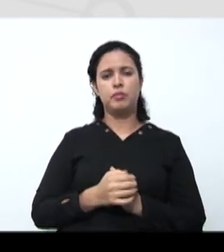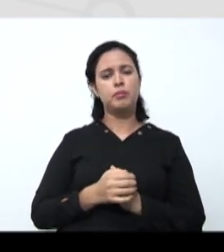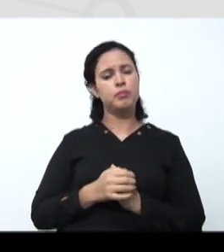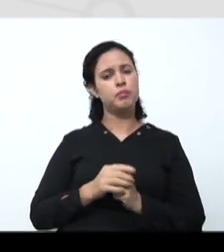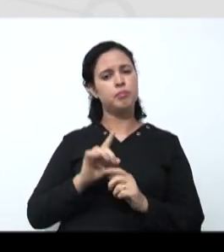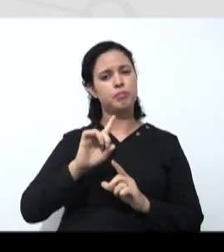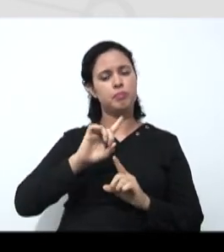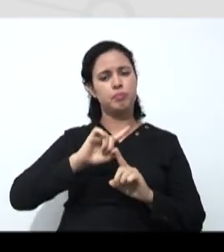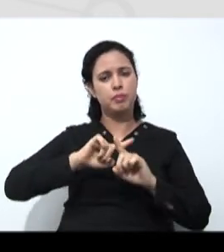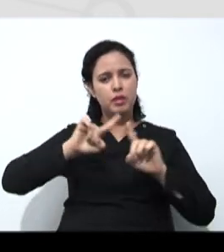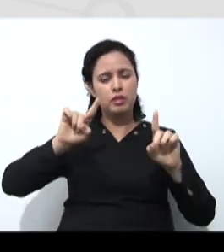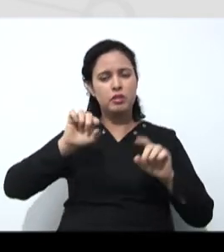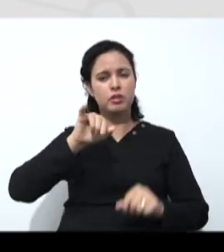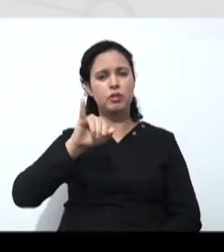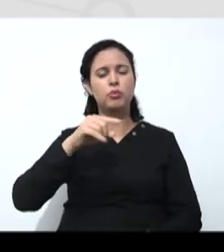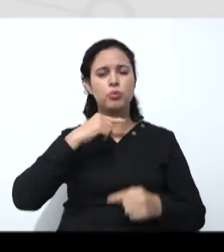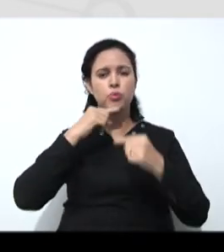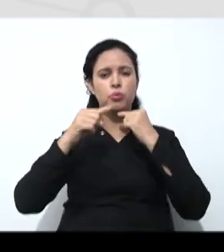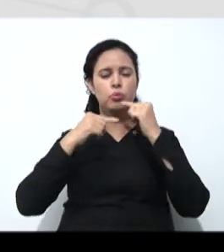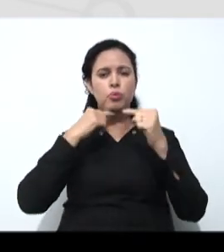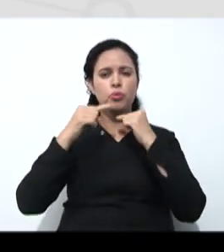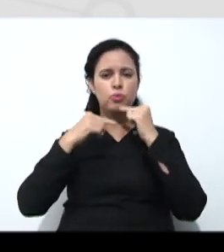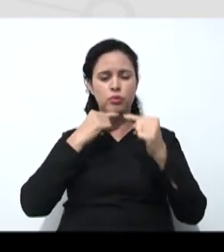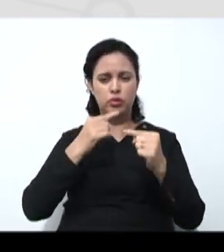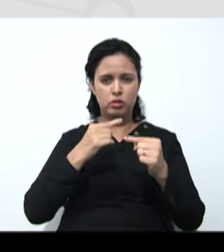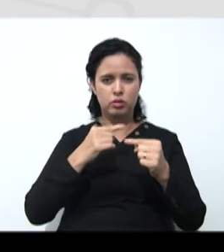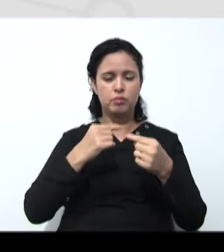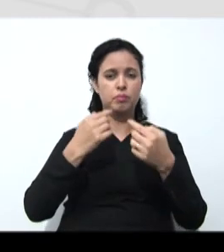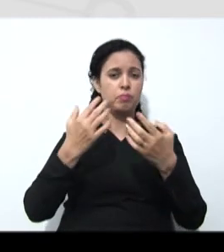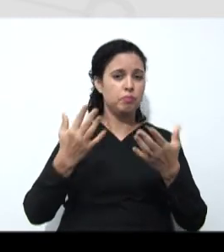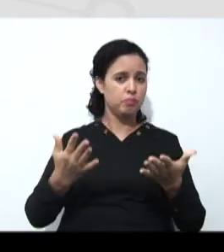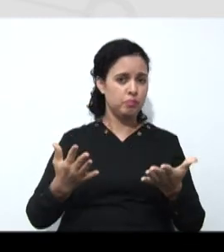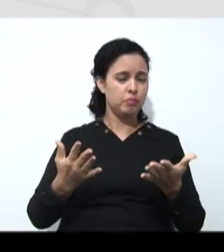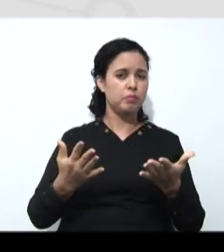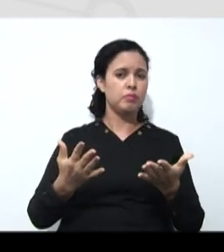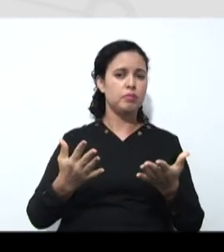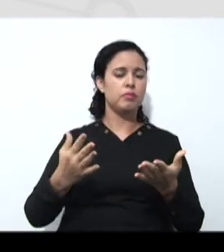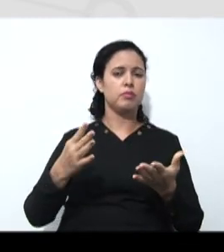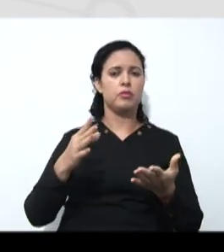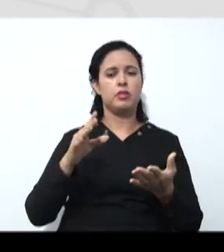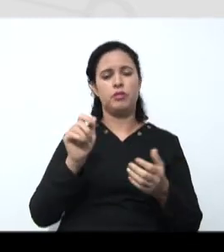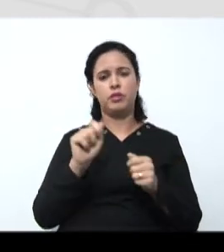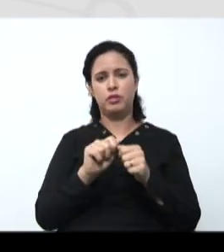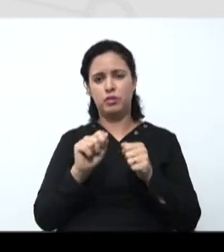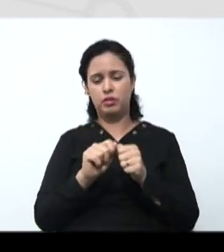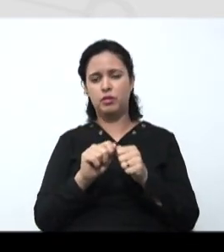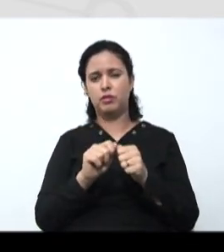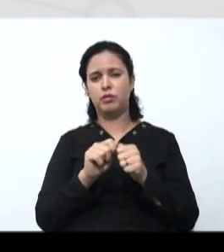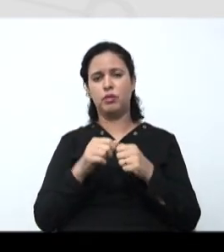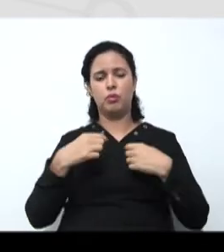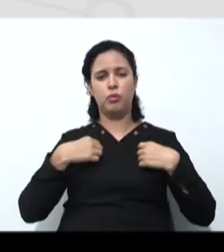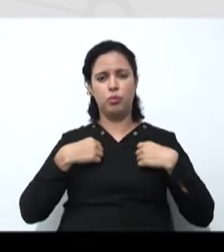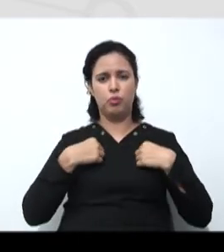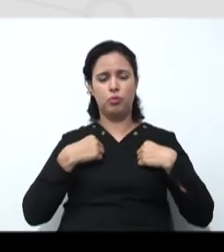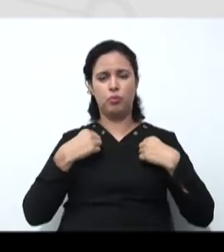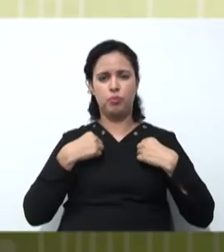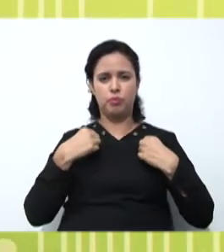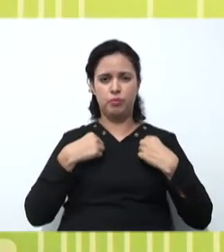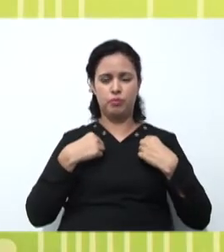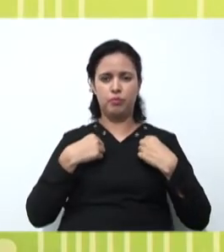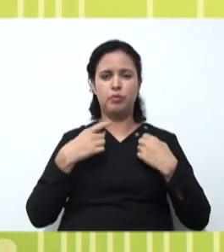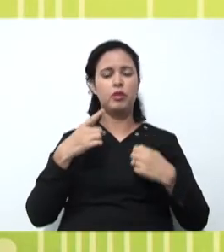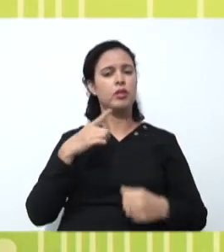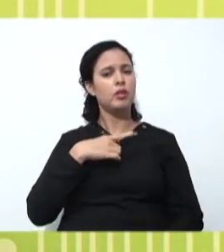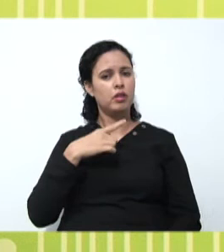surgiu alguma dúvida, mas ela não fabricava roupa, né? Não pode ser industrial. Ela tem uma característica